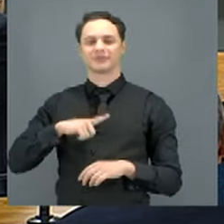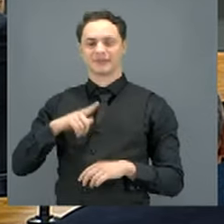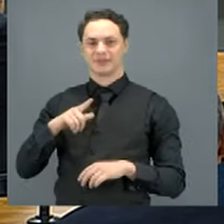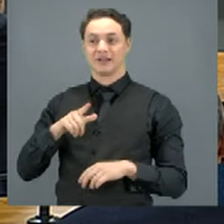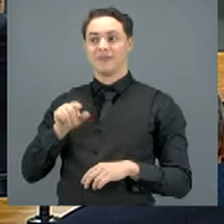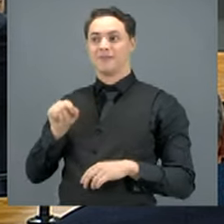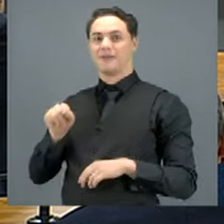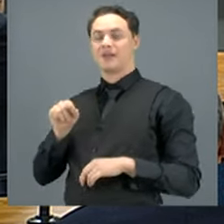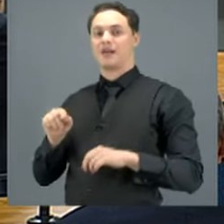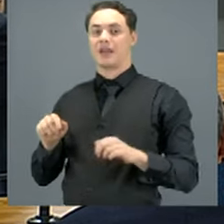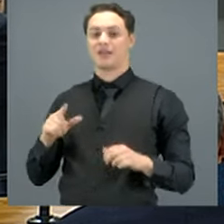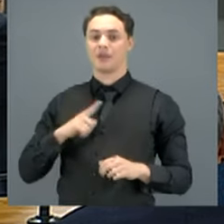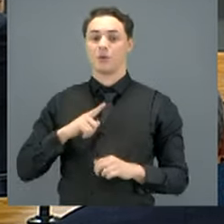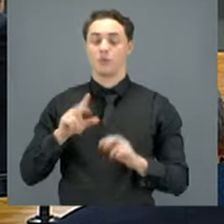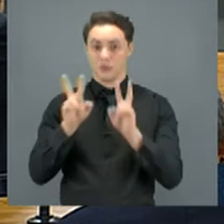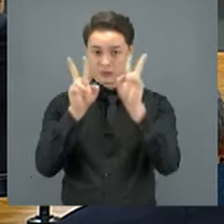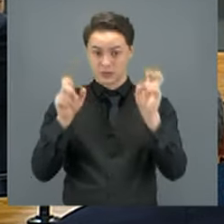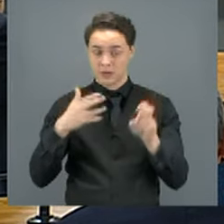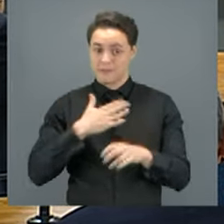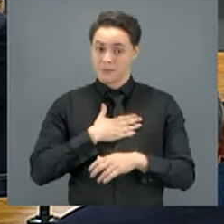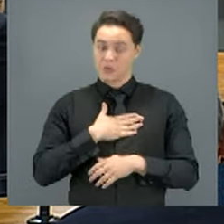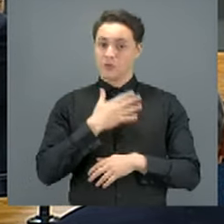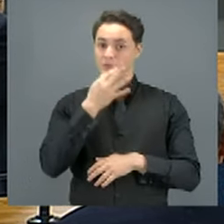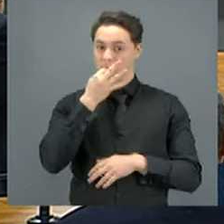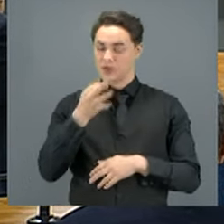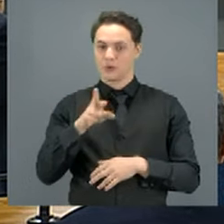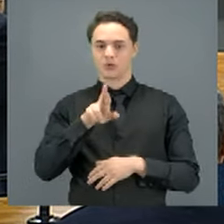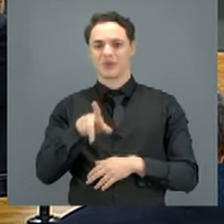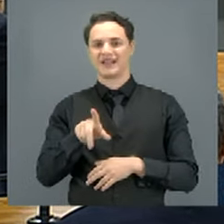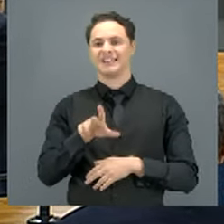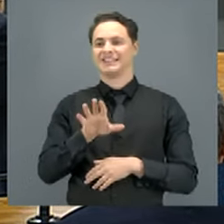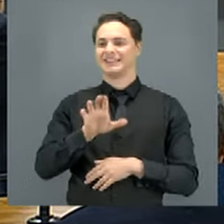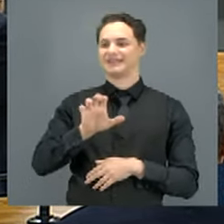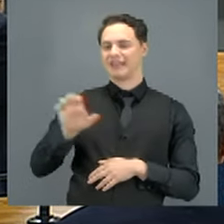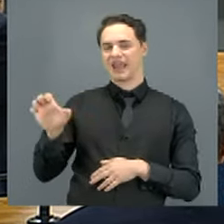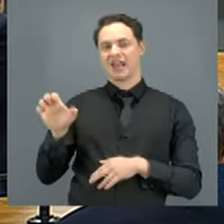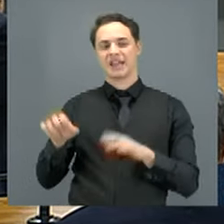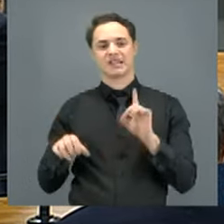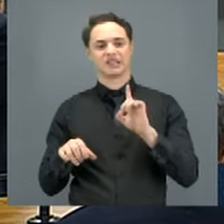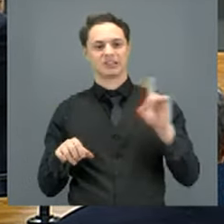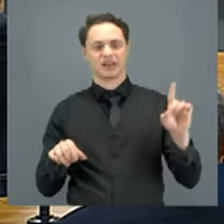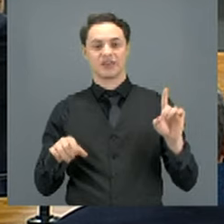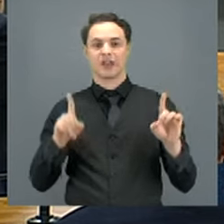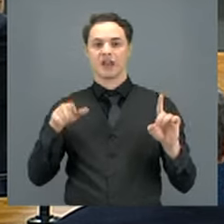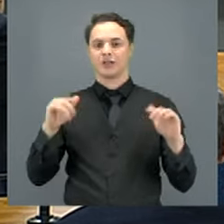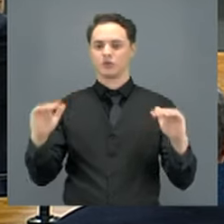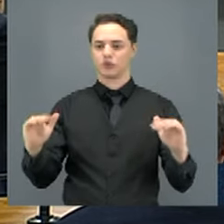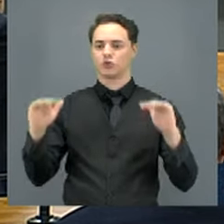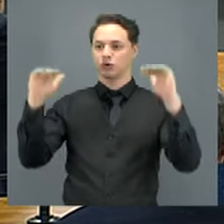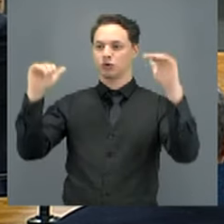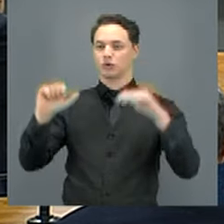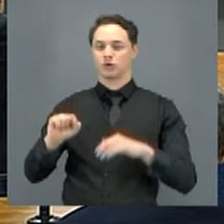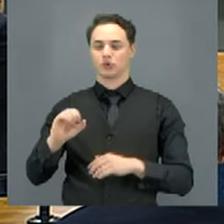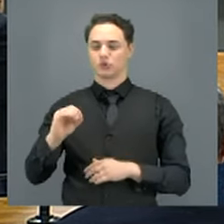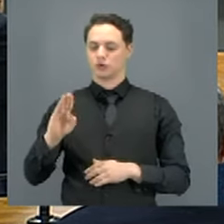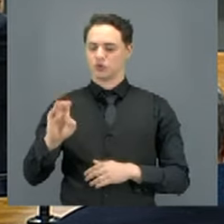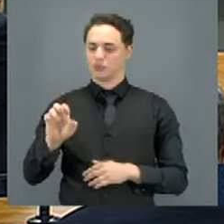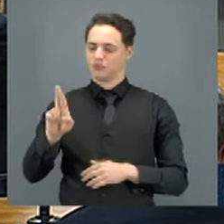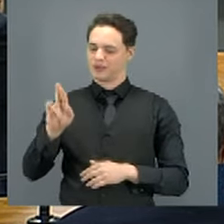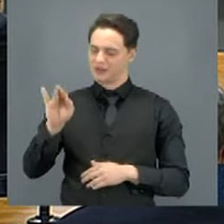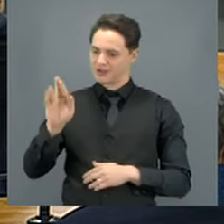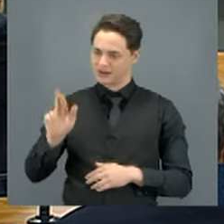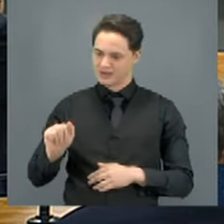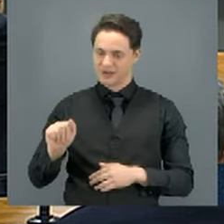um assunto que, a meu ver, não é esquerda ou direita, é soberania nacional, que nós perdemos